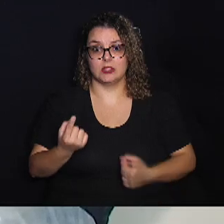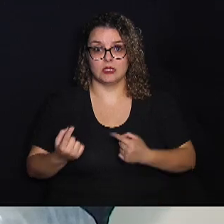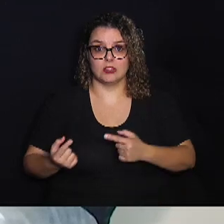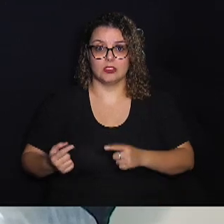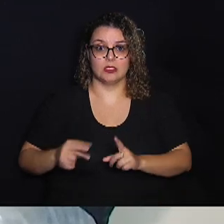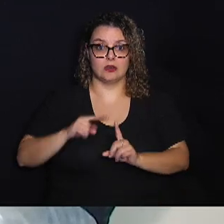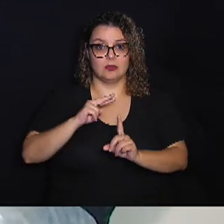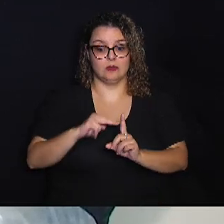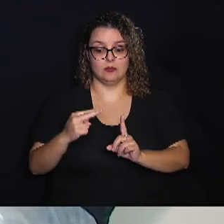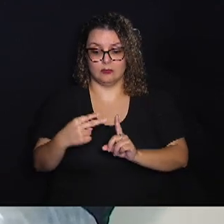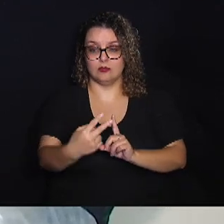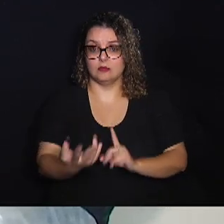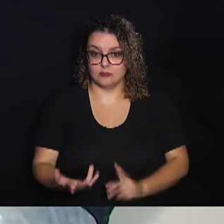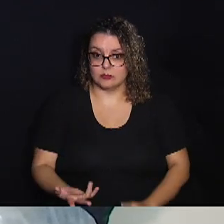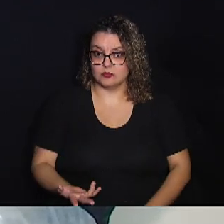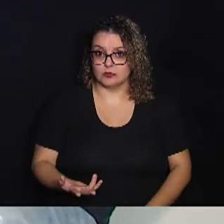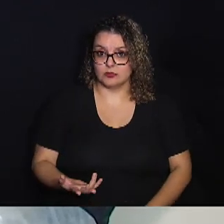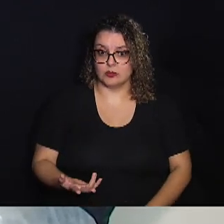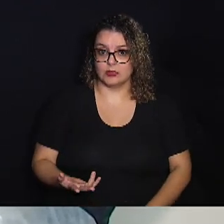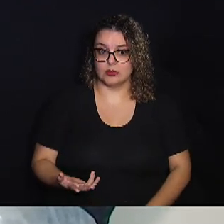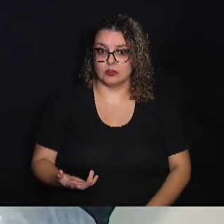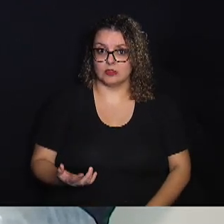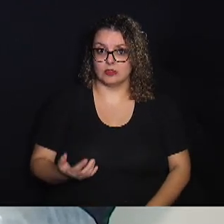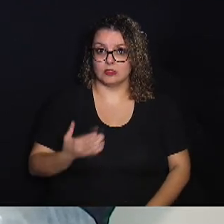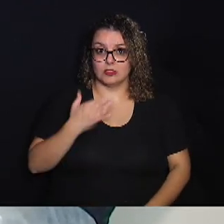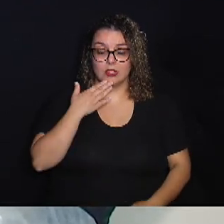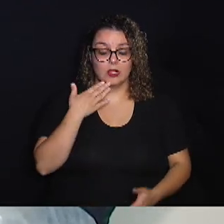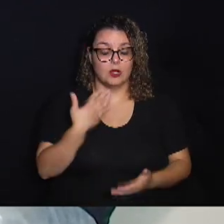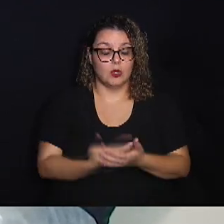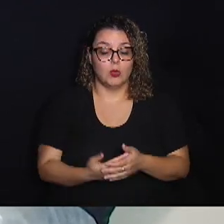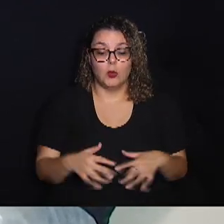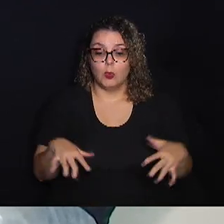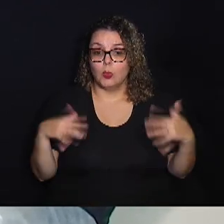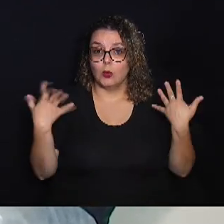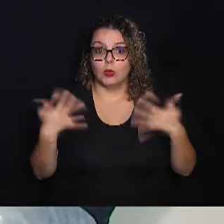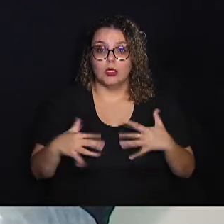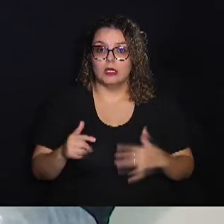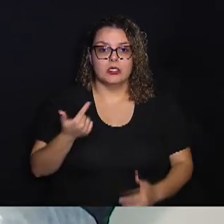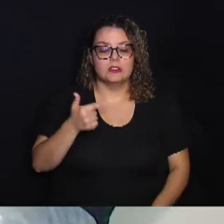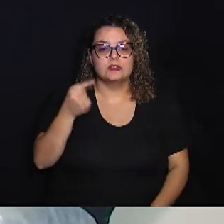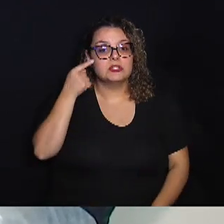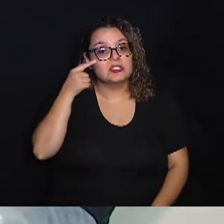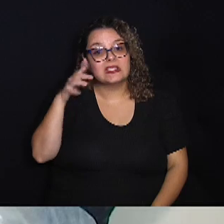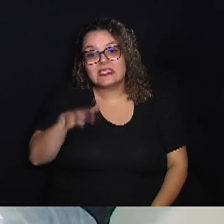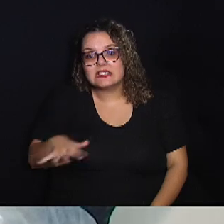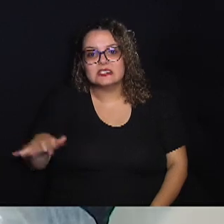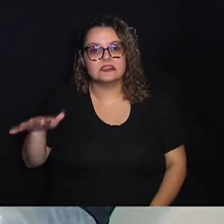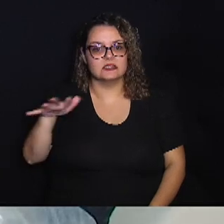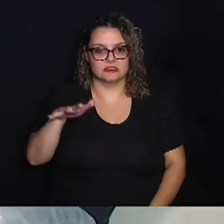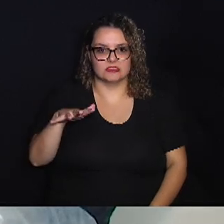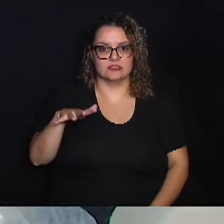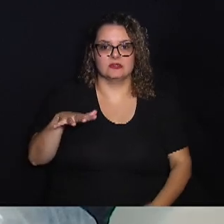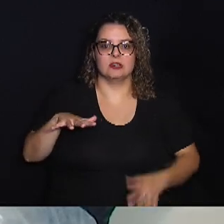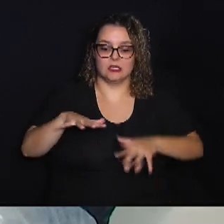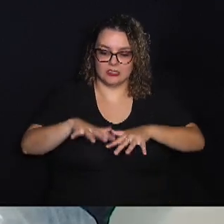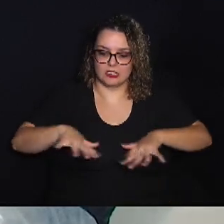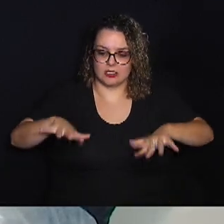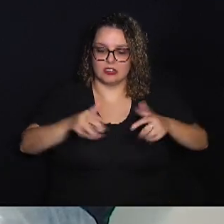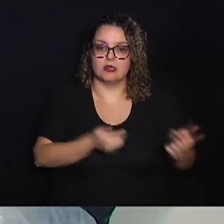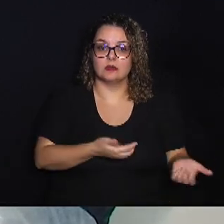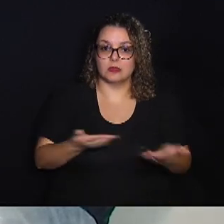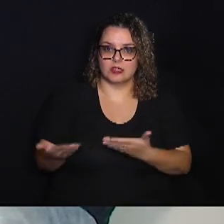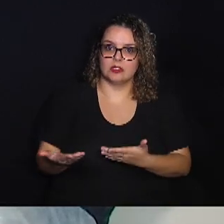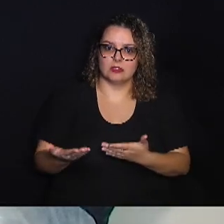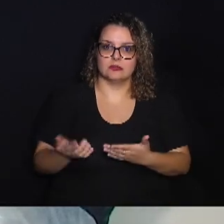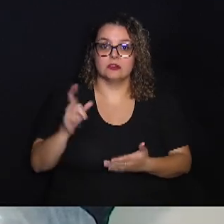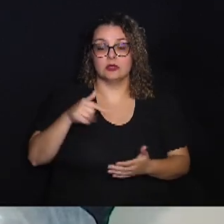vista. E ele ficou assim deslumbrado, porque até então ele não tinha ideia de que aquele espetáculo estava